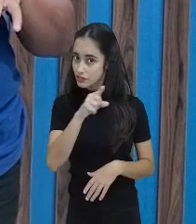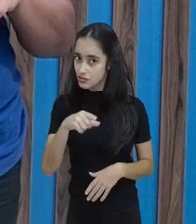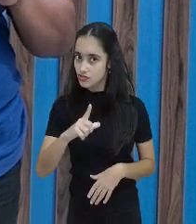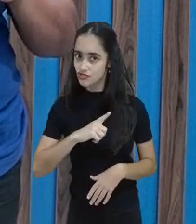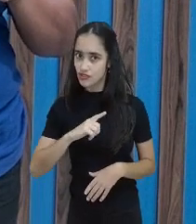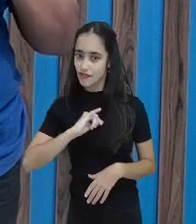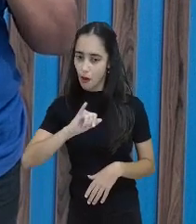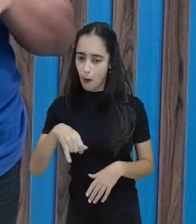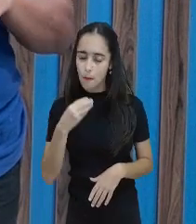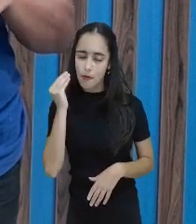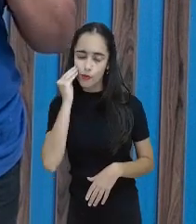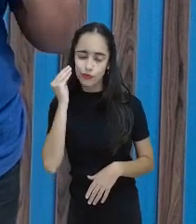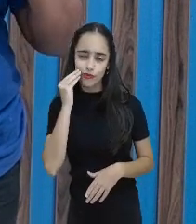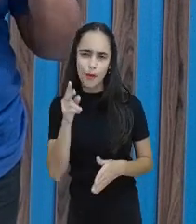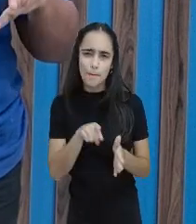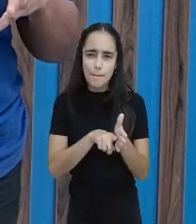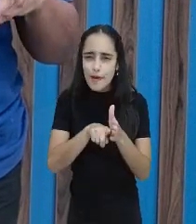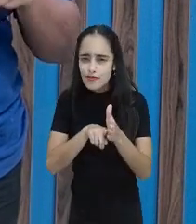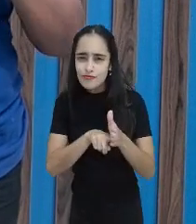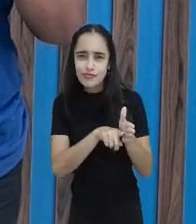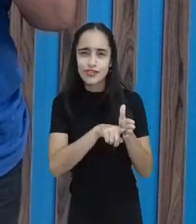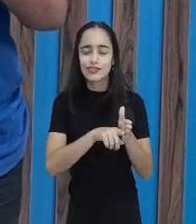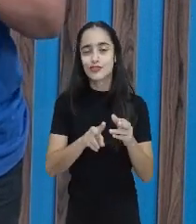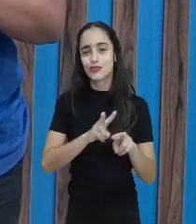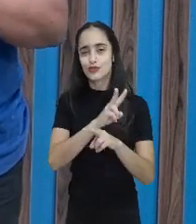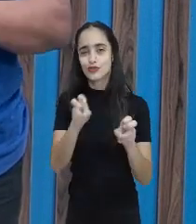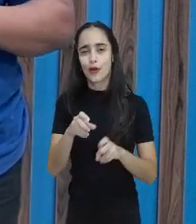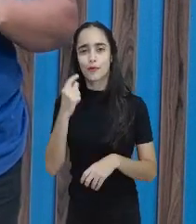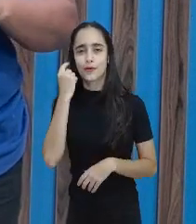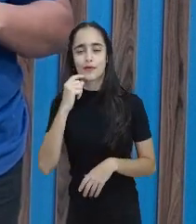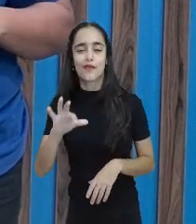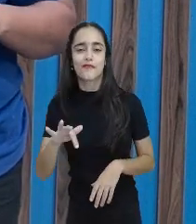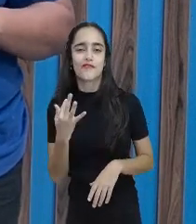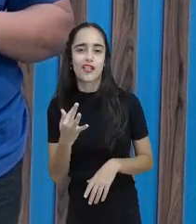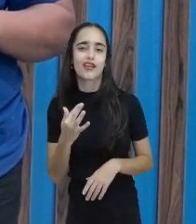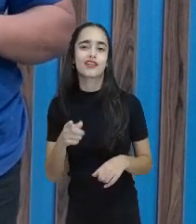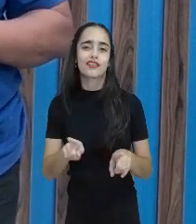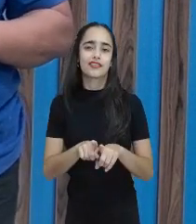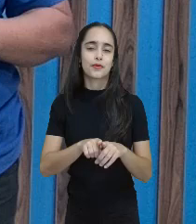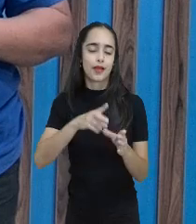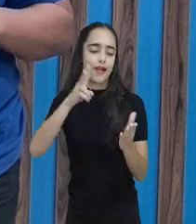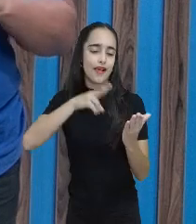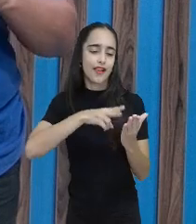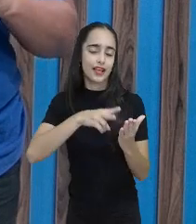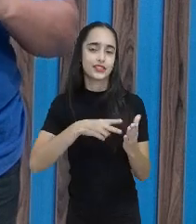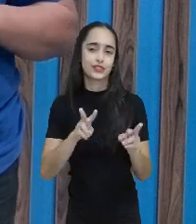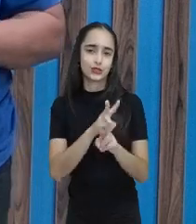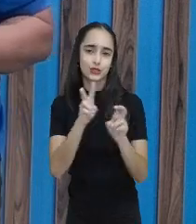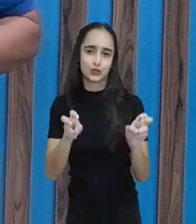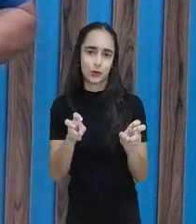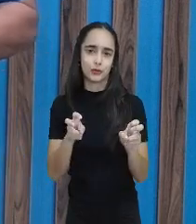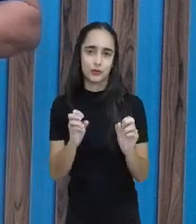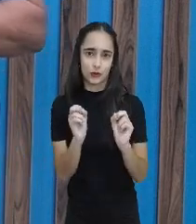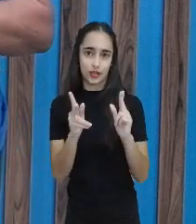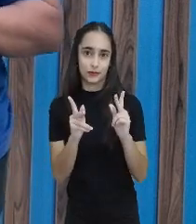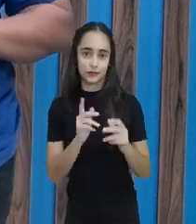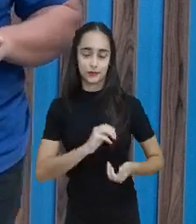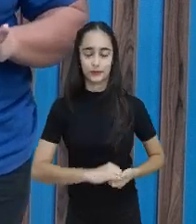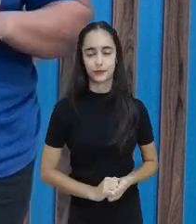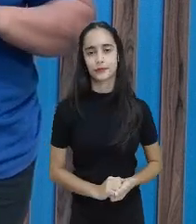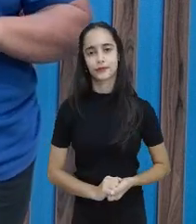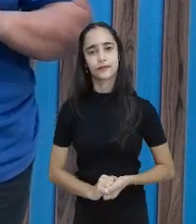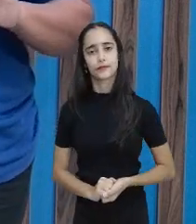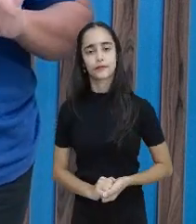um pouquinho mais do Paulo Freire, saber um pouquinho mais e até ler um pouquinho mais sobre ele. Ok? Muito